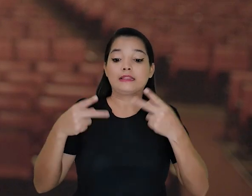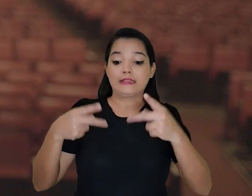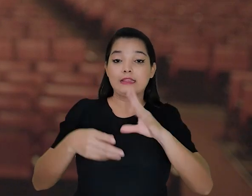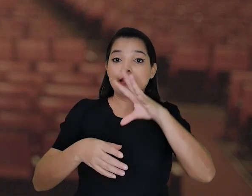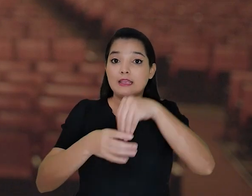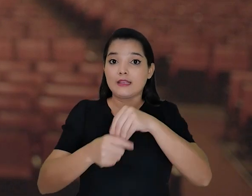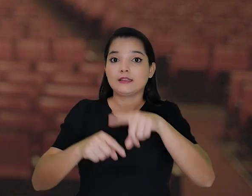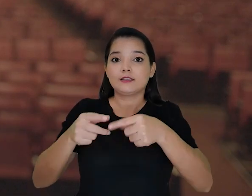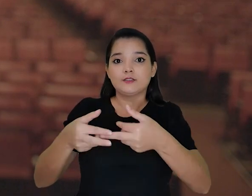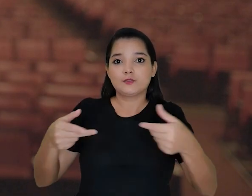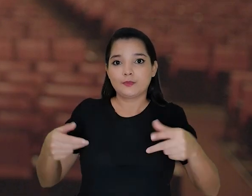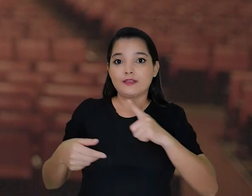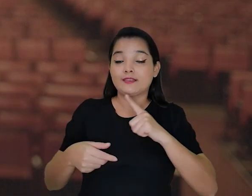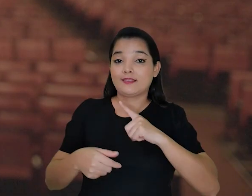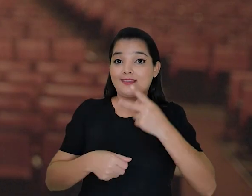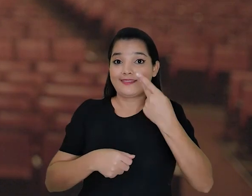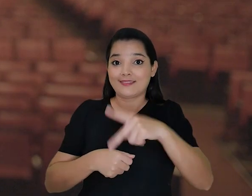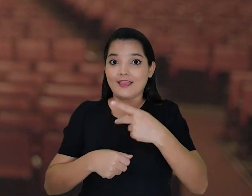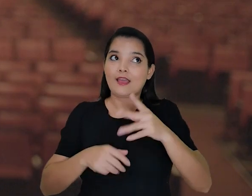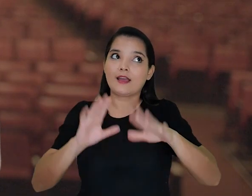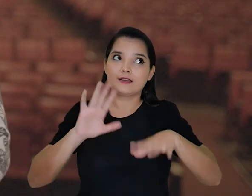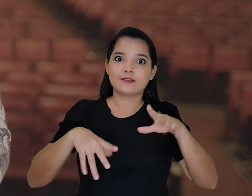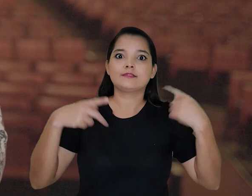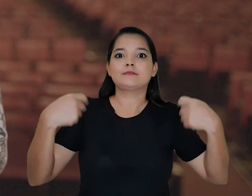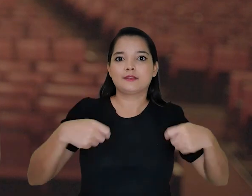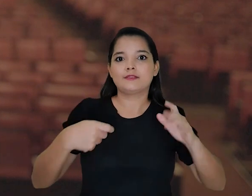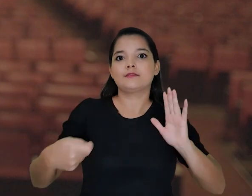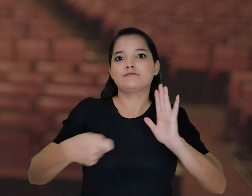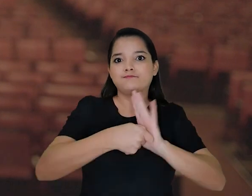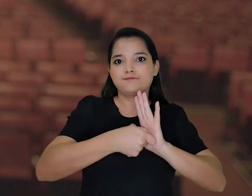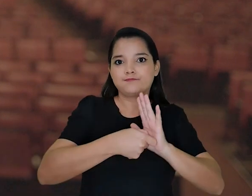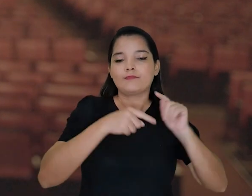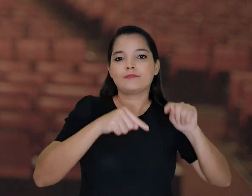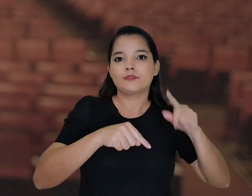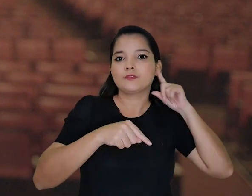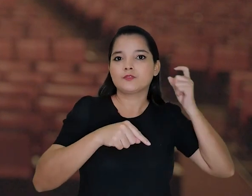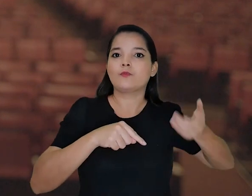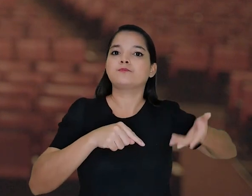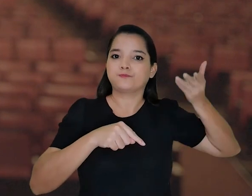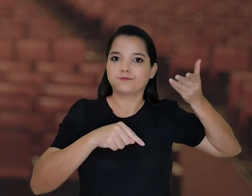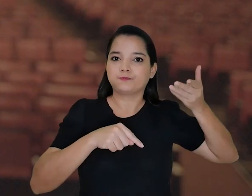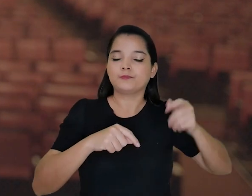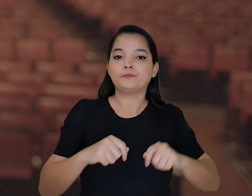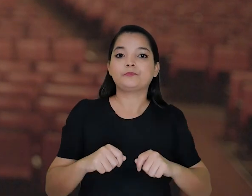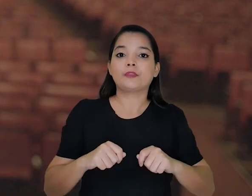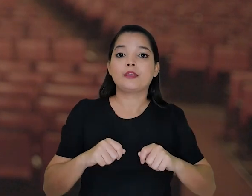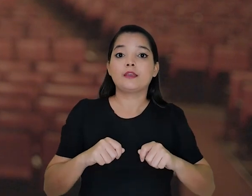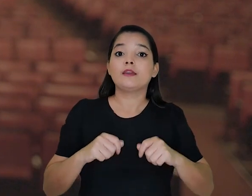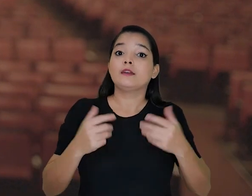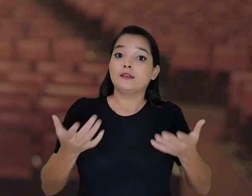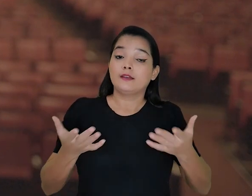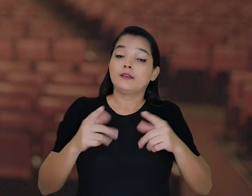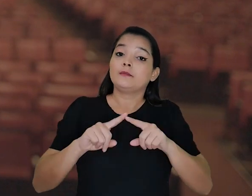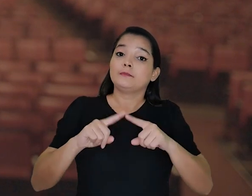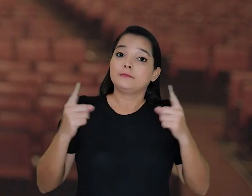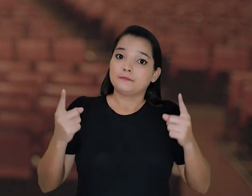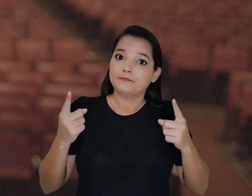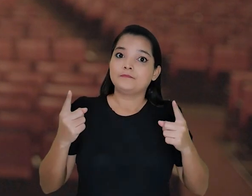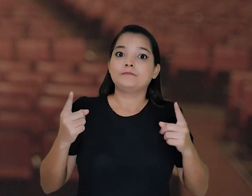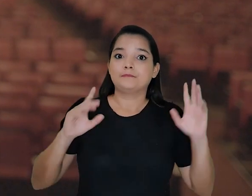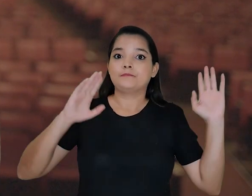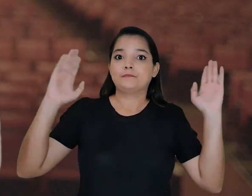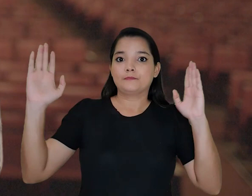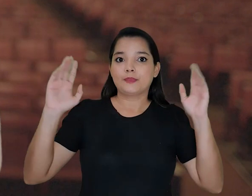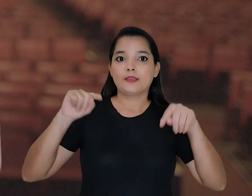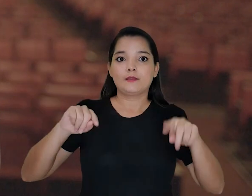exige essa a essa questão da amplificação Mas então eh nesse